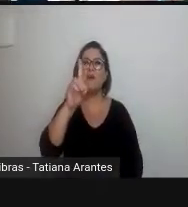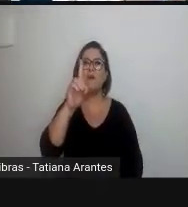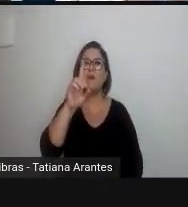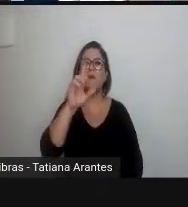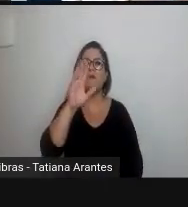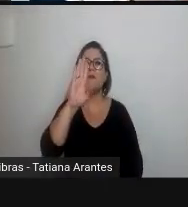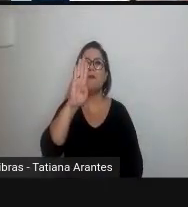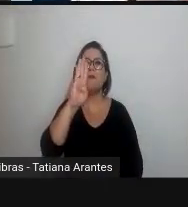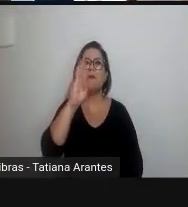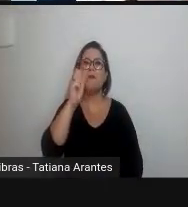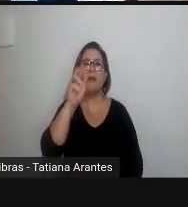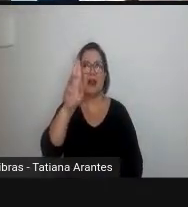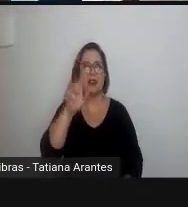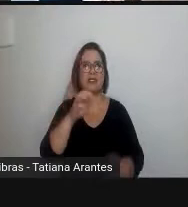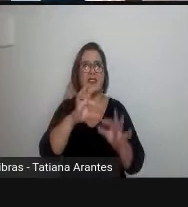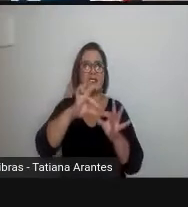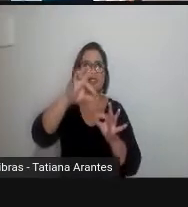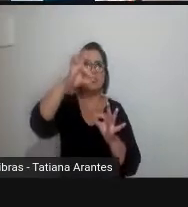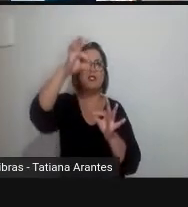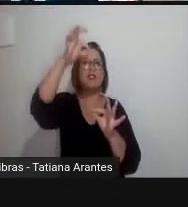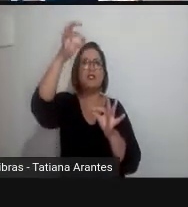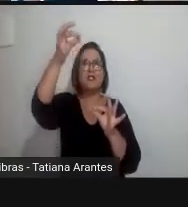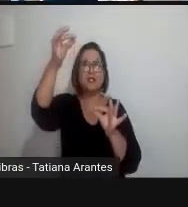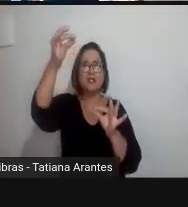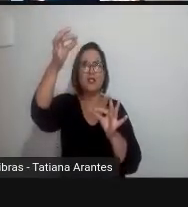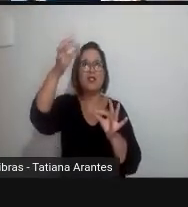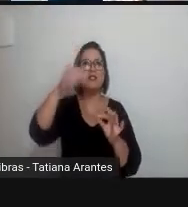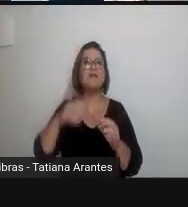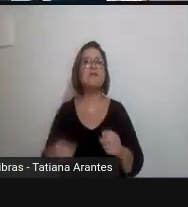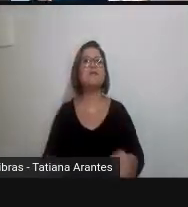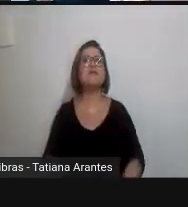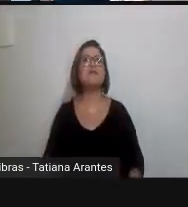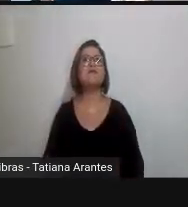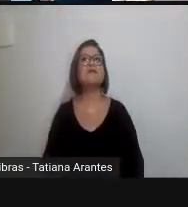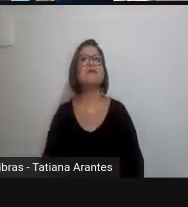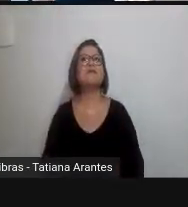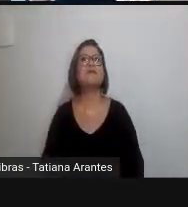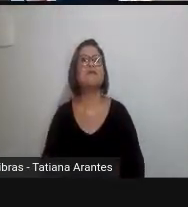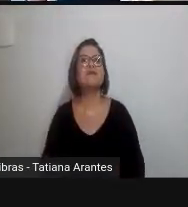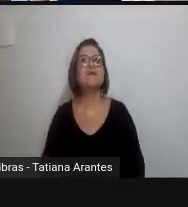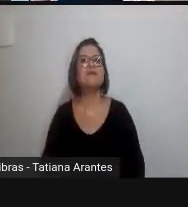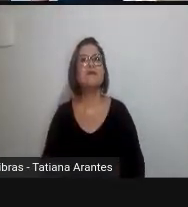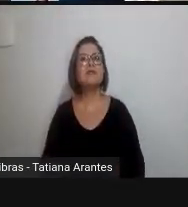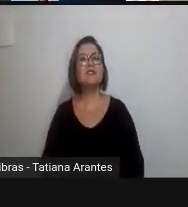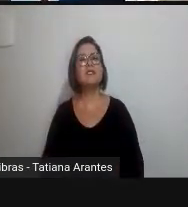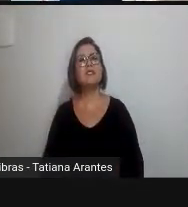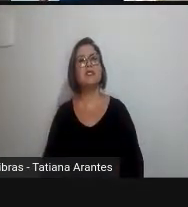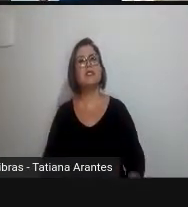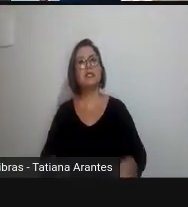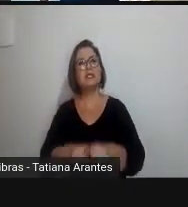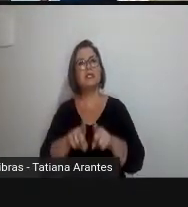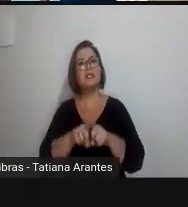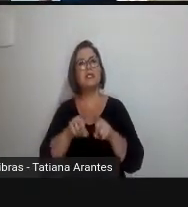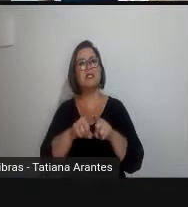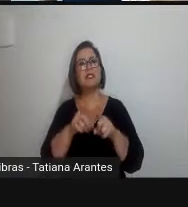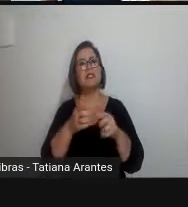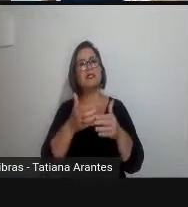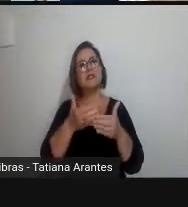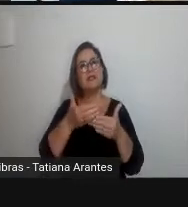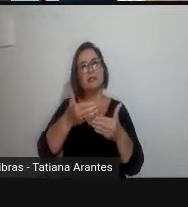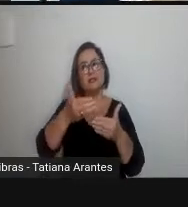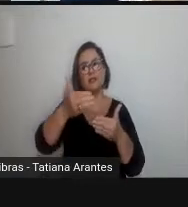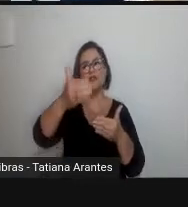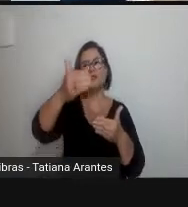lombar, que é chamada de lordose, temos a curvatura localizada, né, na coluna torácica, no meio das